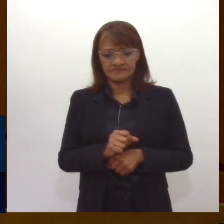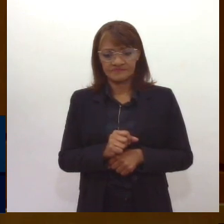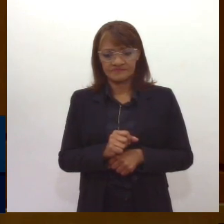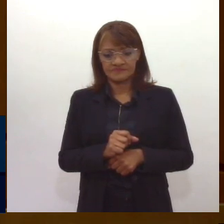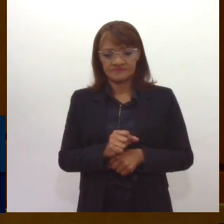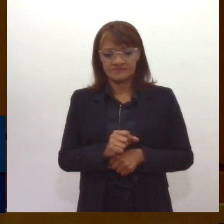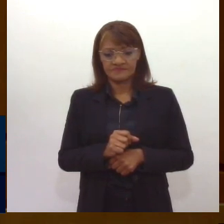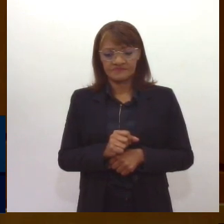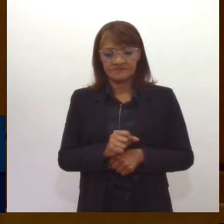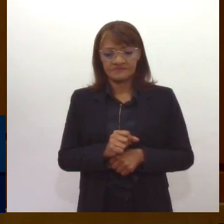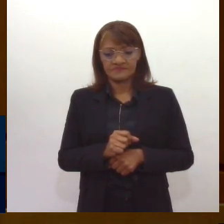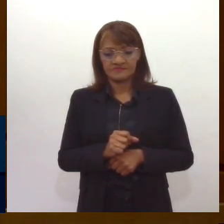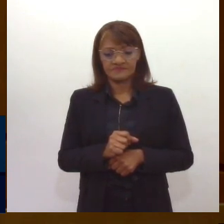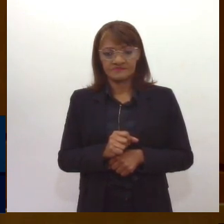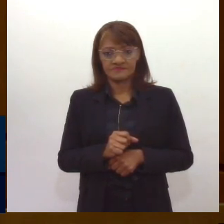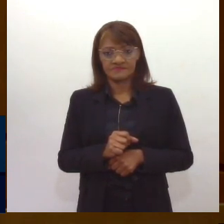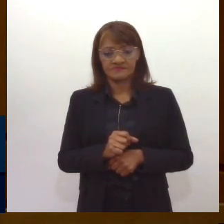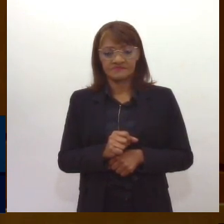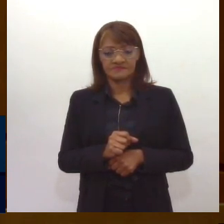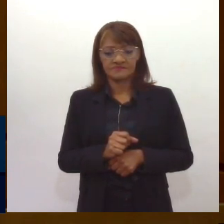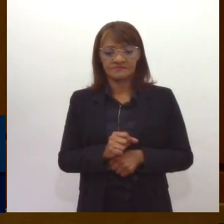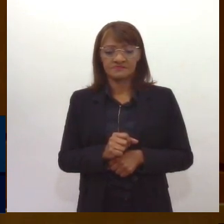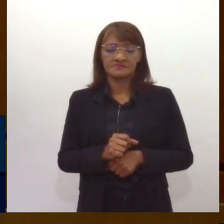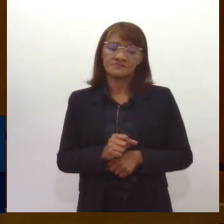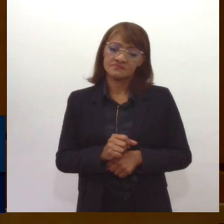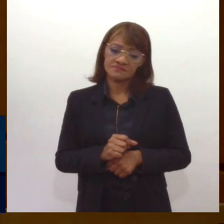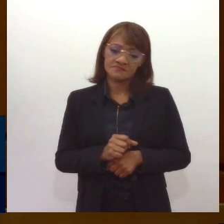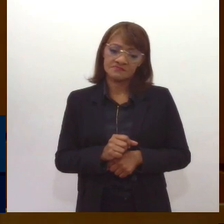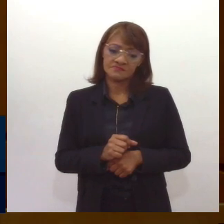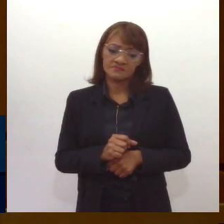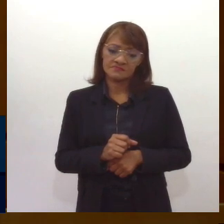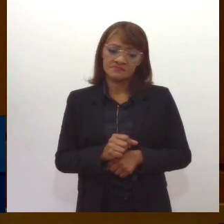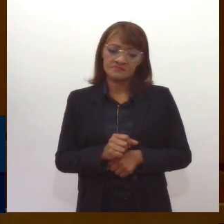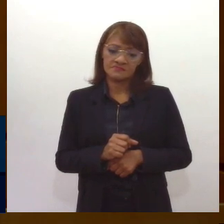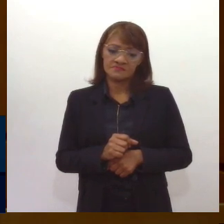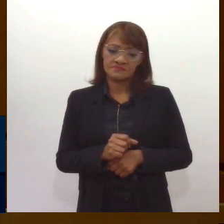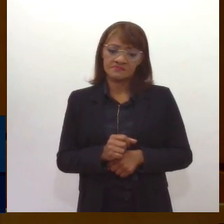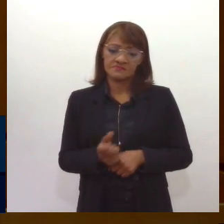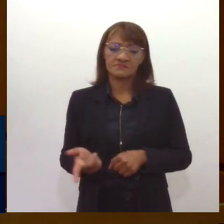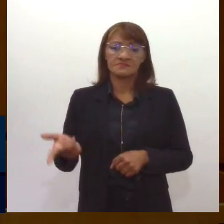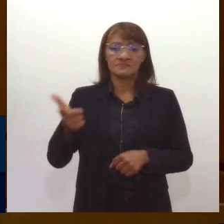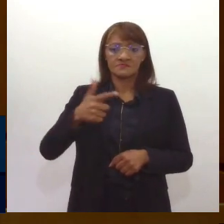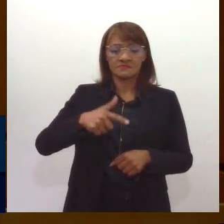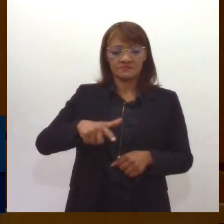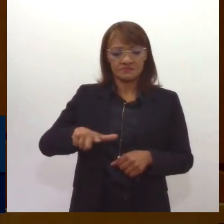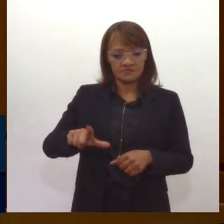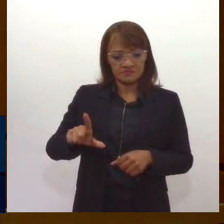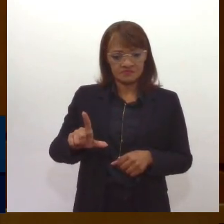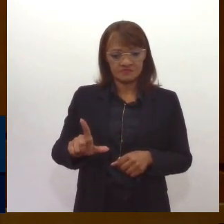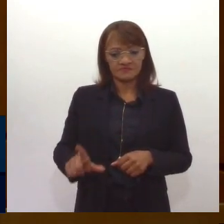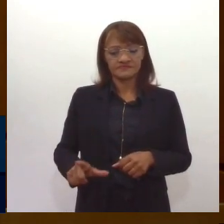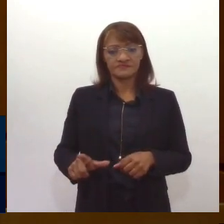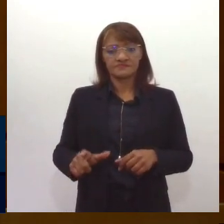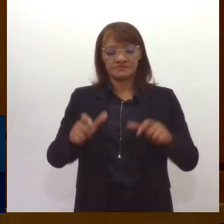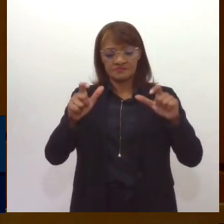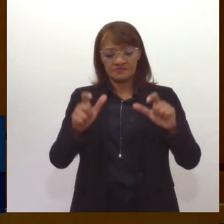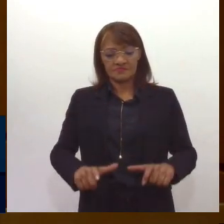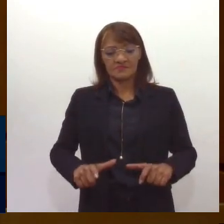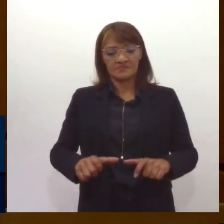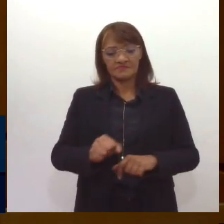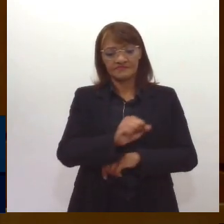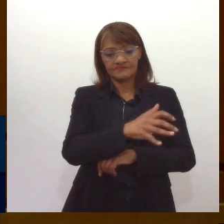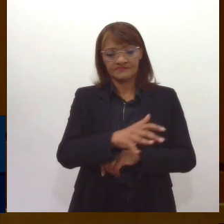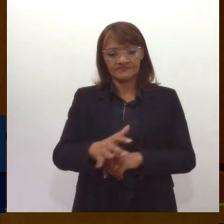determinou a reintegração do território da região ali do povoado